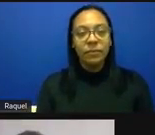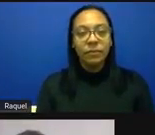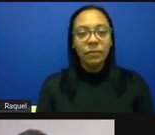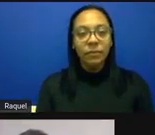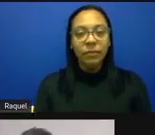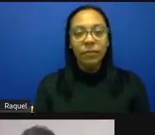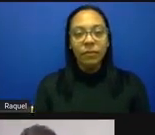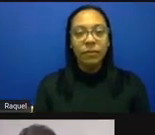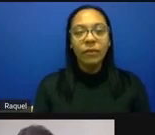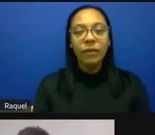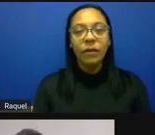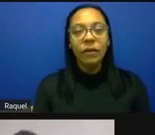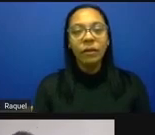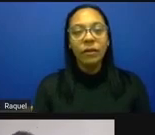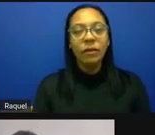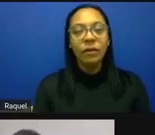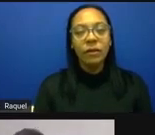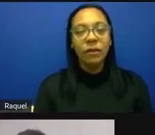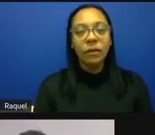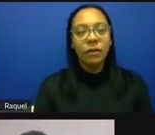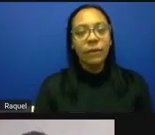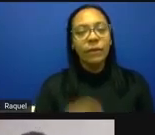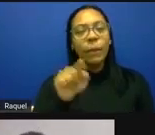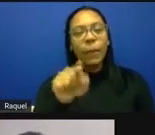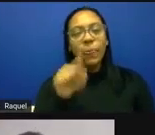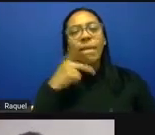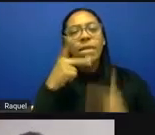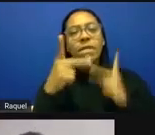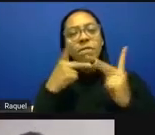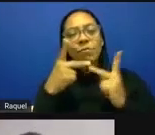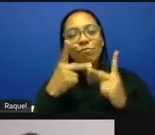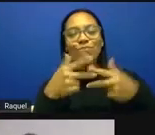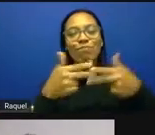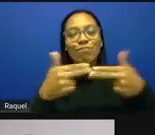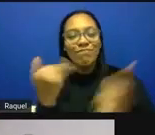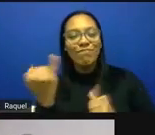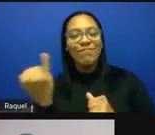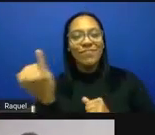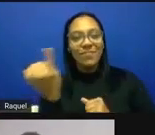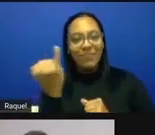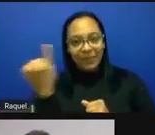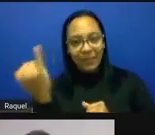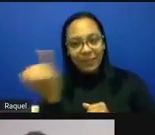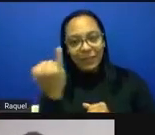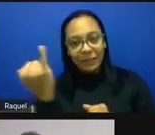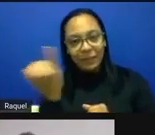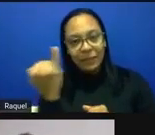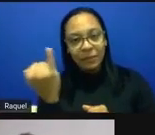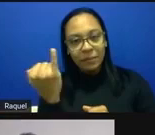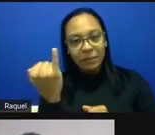Você falou uma coisa muito importante, que é a importância de falar e